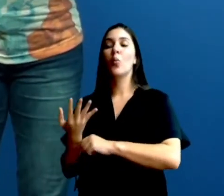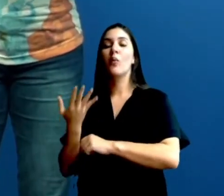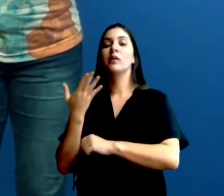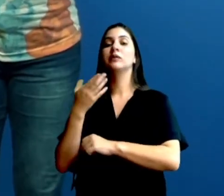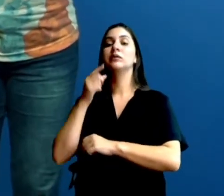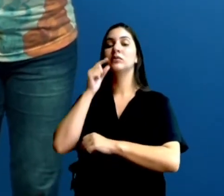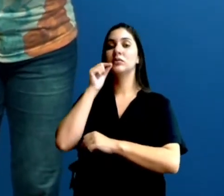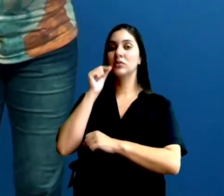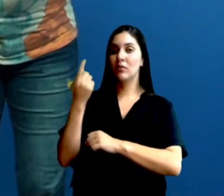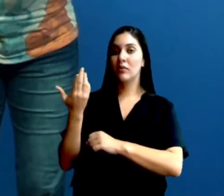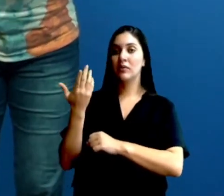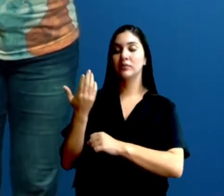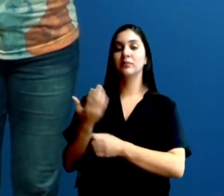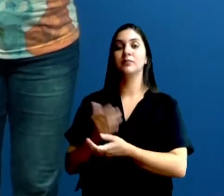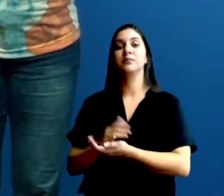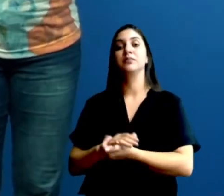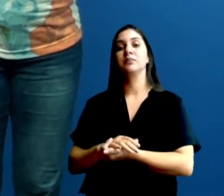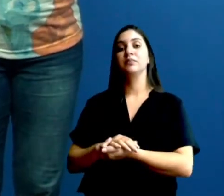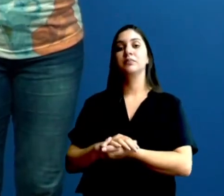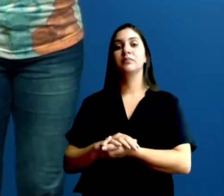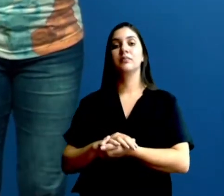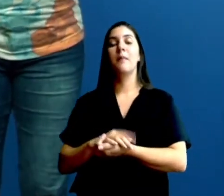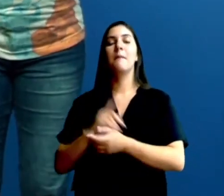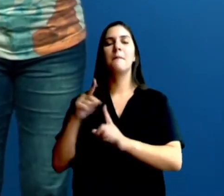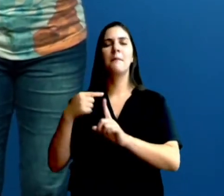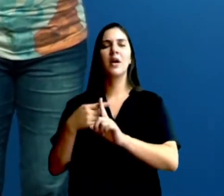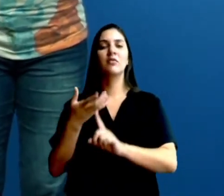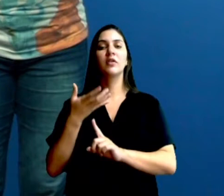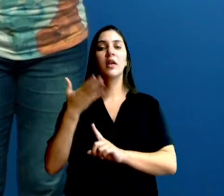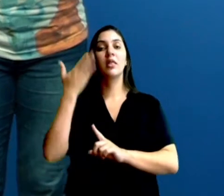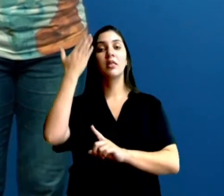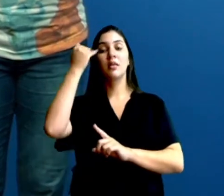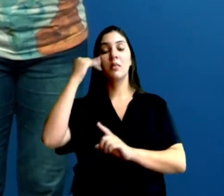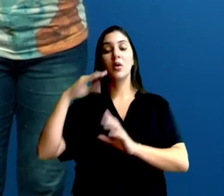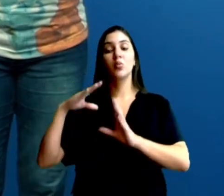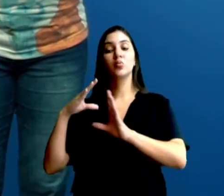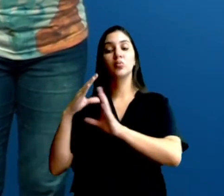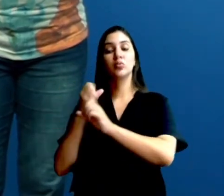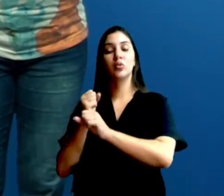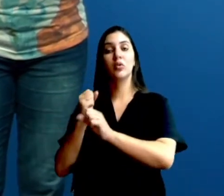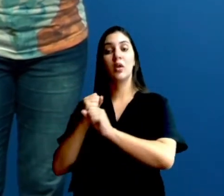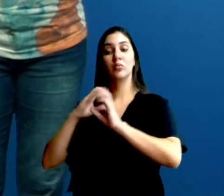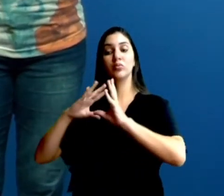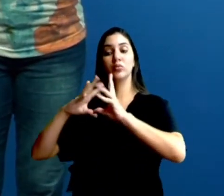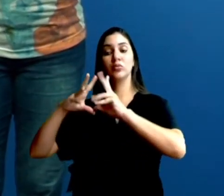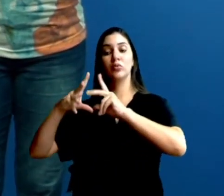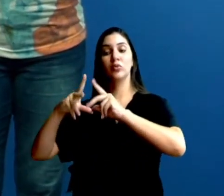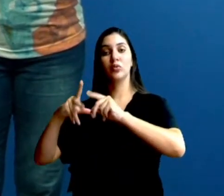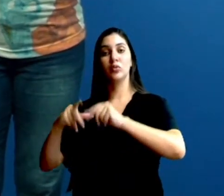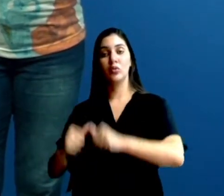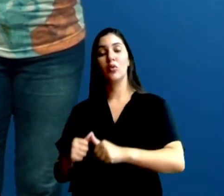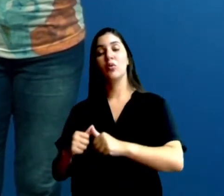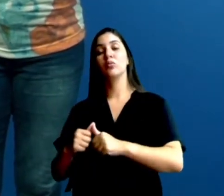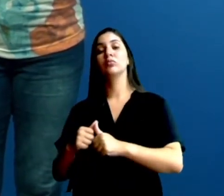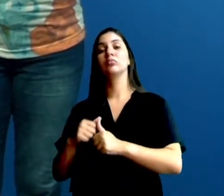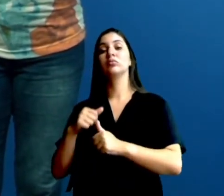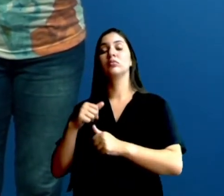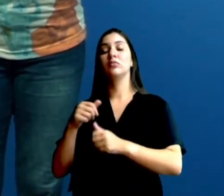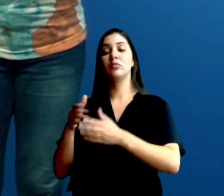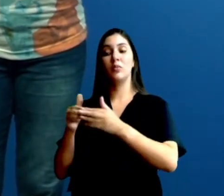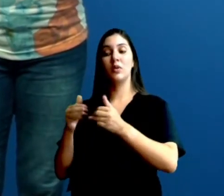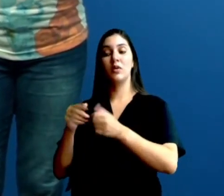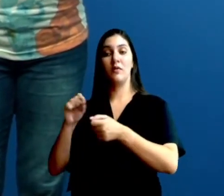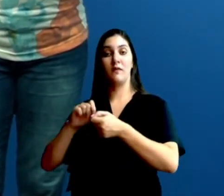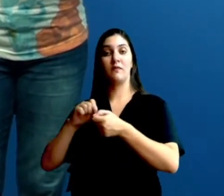total de encomendas de salgados, né? Mas ele quer saber o total geral da encomenda feita na